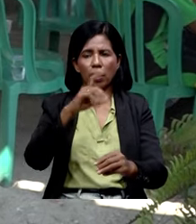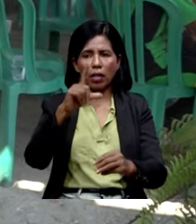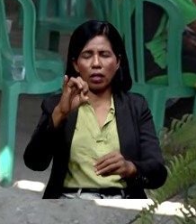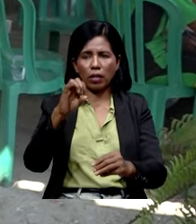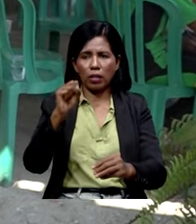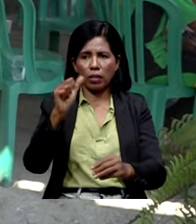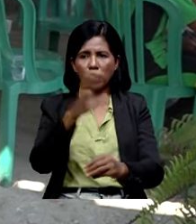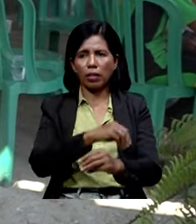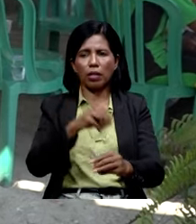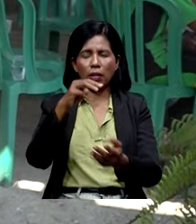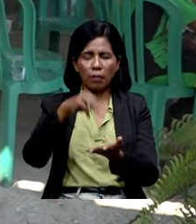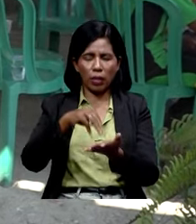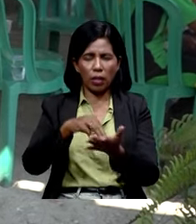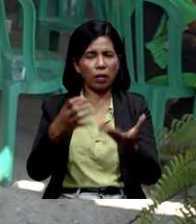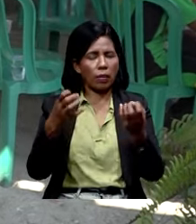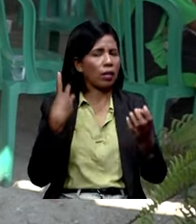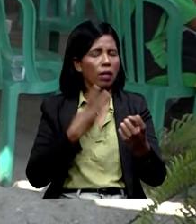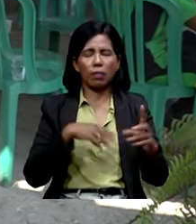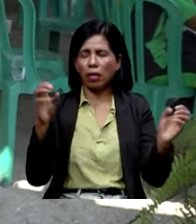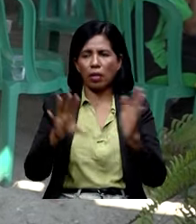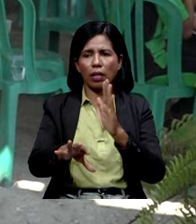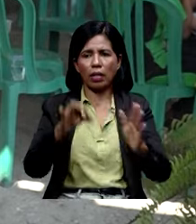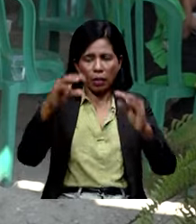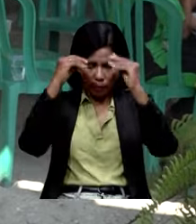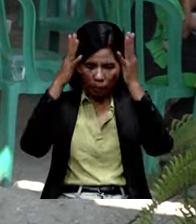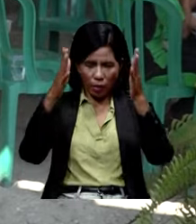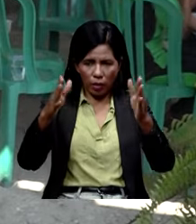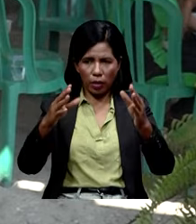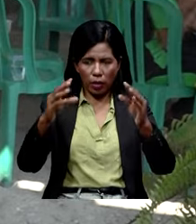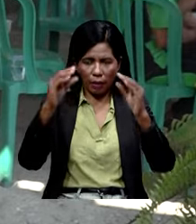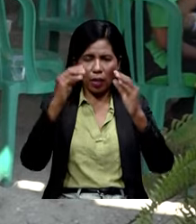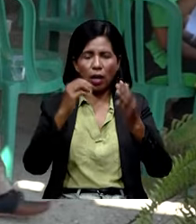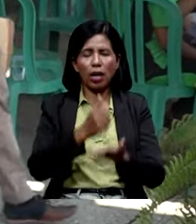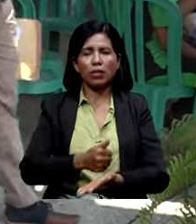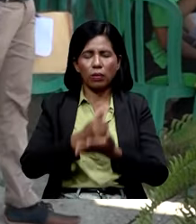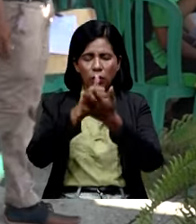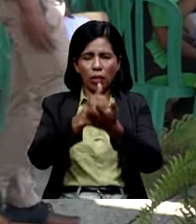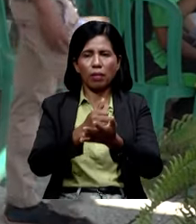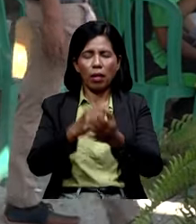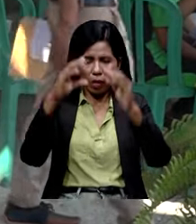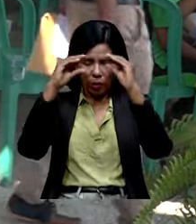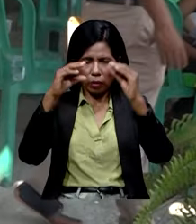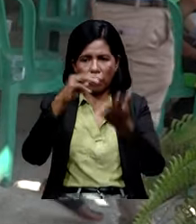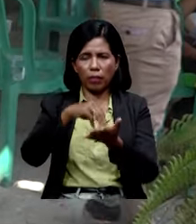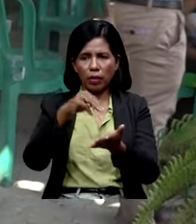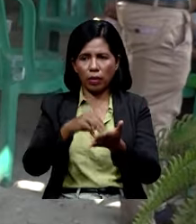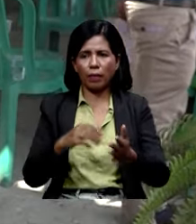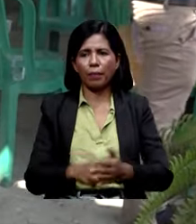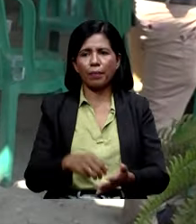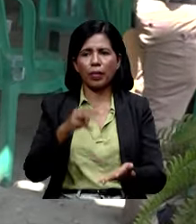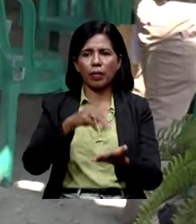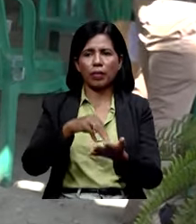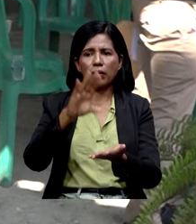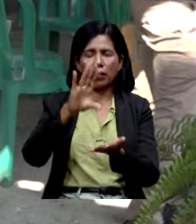ami ia matéria lupo que não cami la ia, ami menos de professora tu facilita a matéria, então matéria primeiro vai ciência já tenho uma matéria